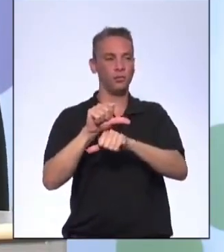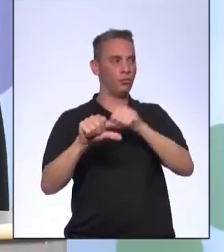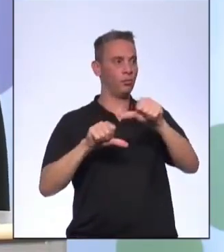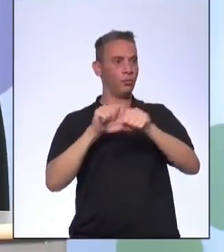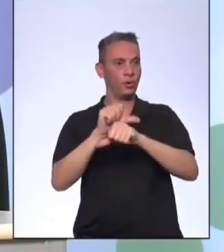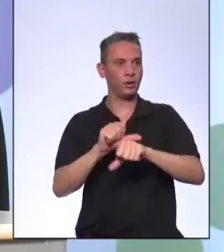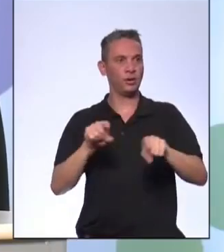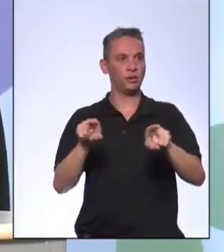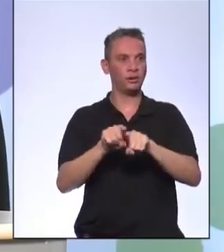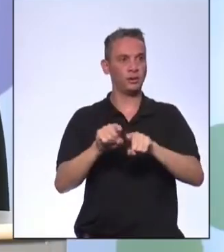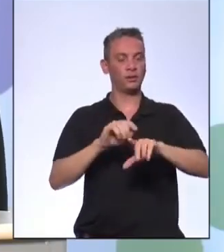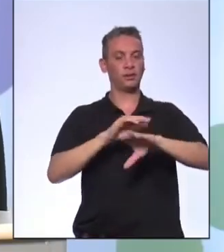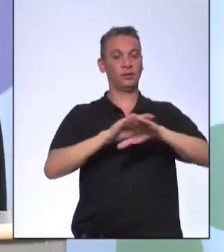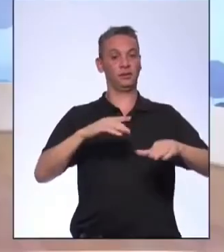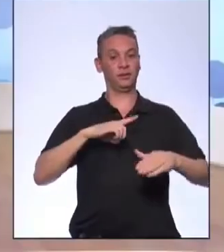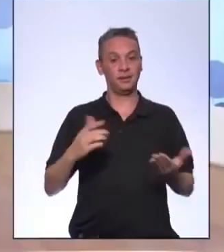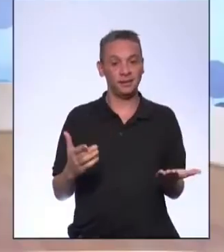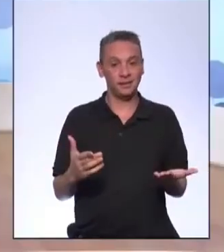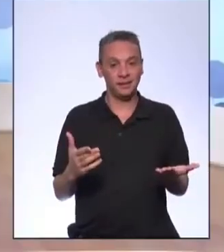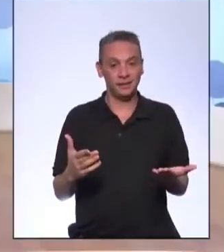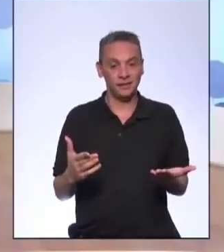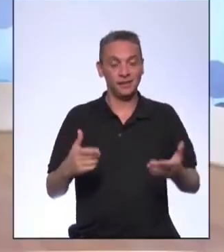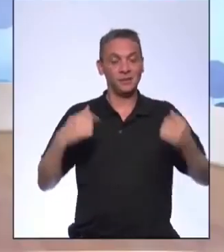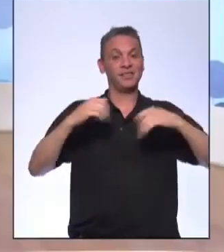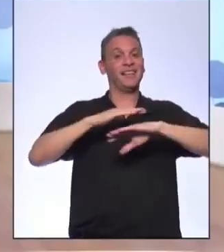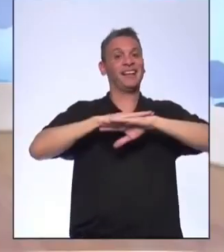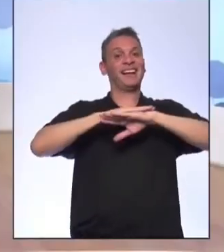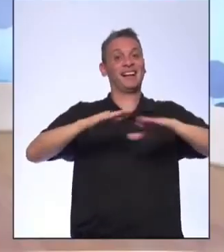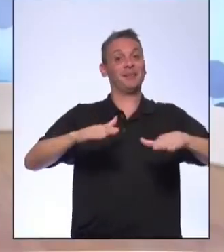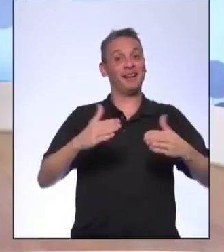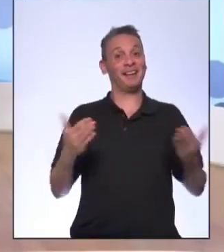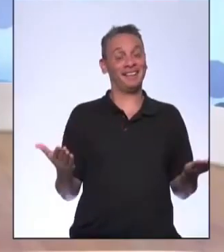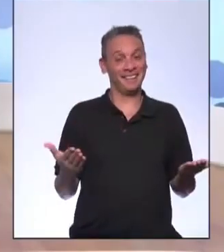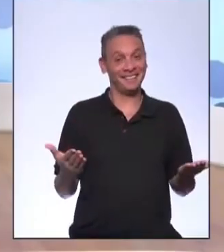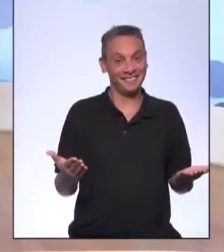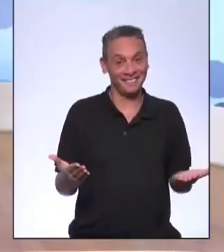muito grande. Acabou? Acabou, a gente tem que encerrar.